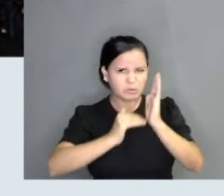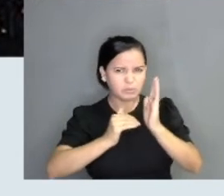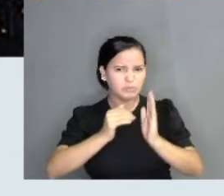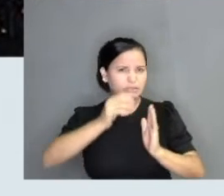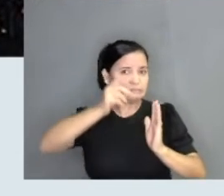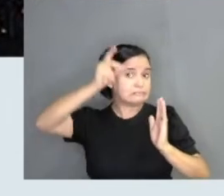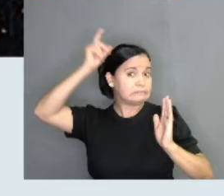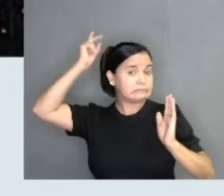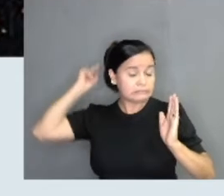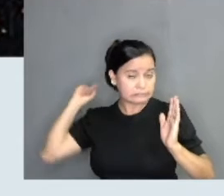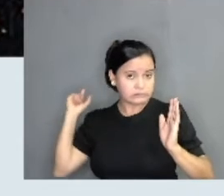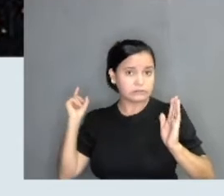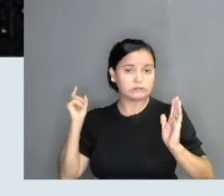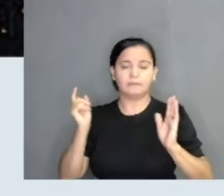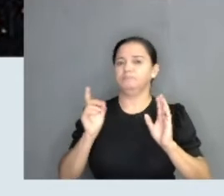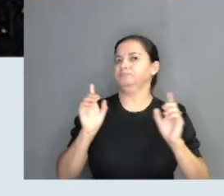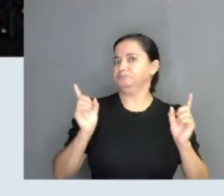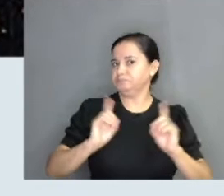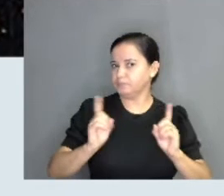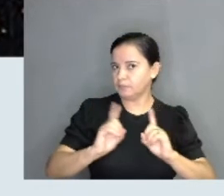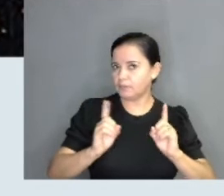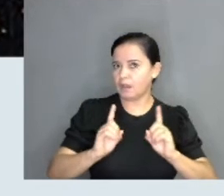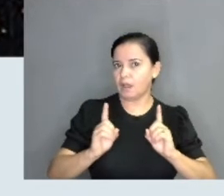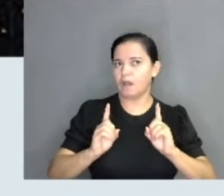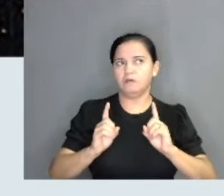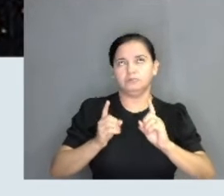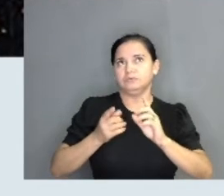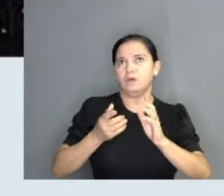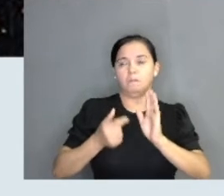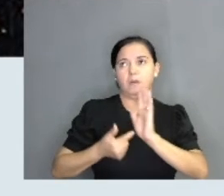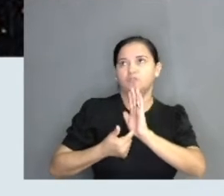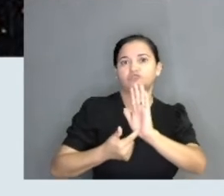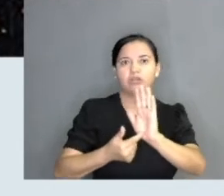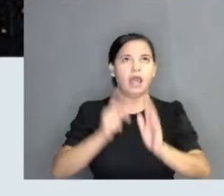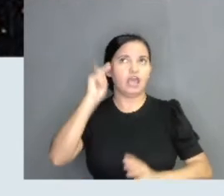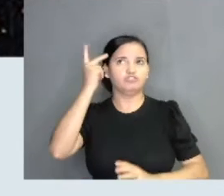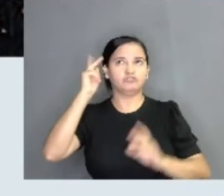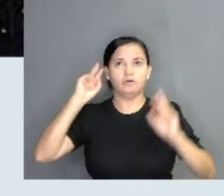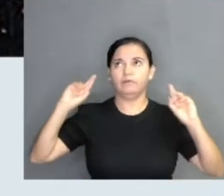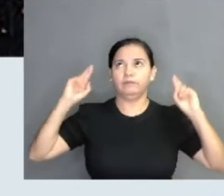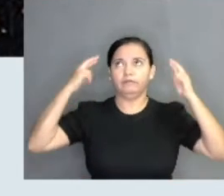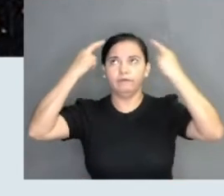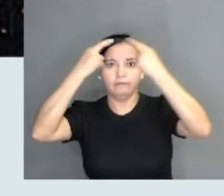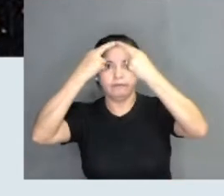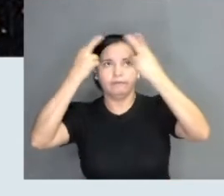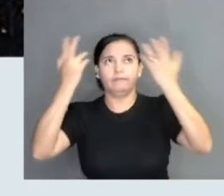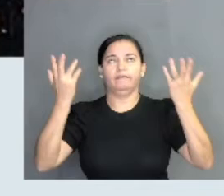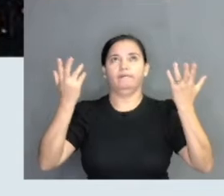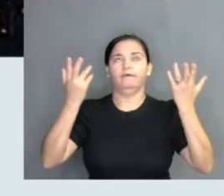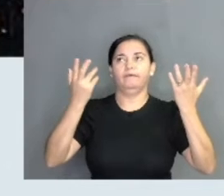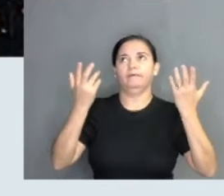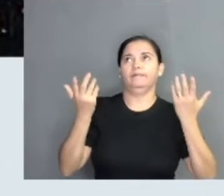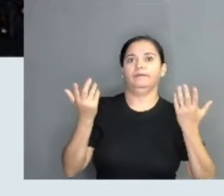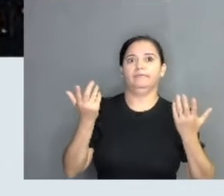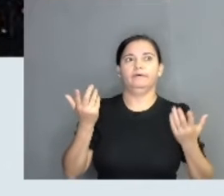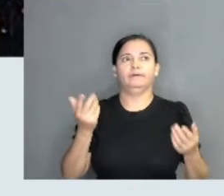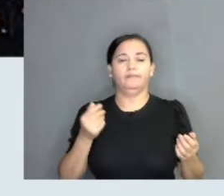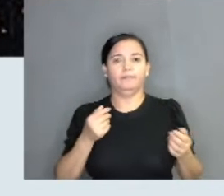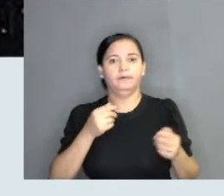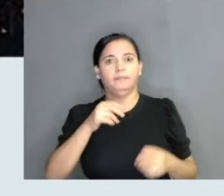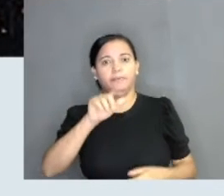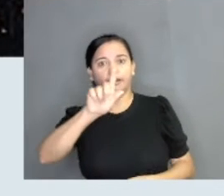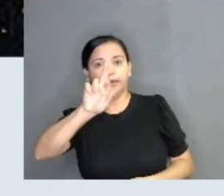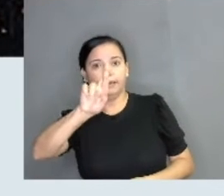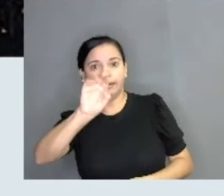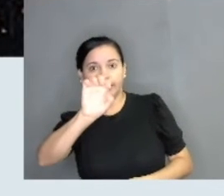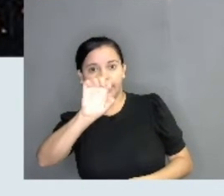que retratasse a história da Grécia e de Roma, por exemplo, mas uma pintura que mesclasse